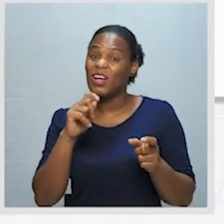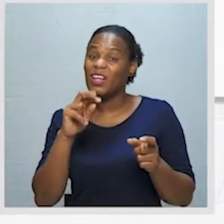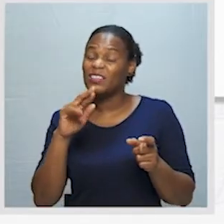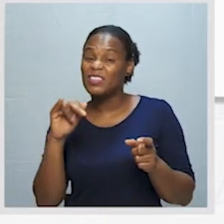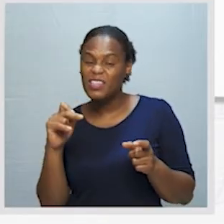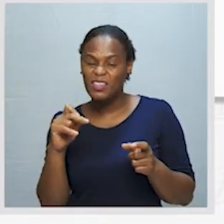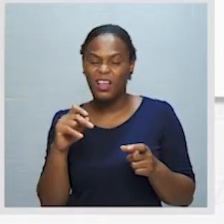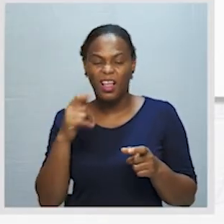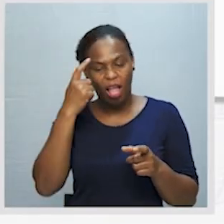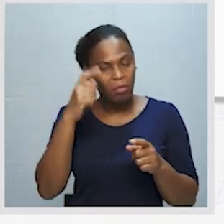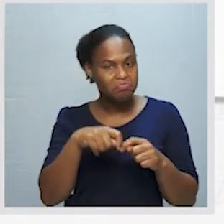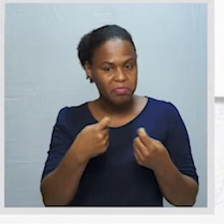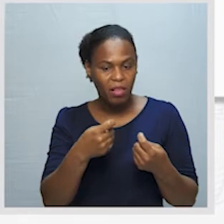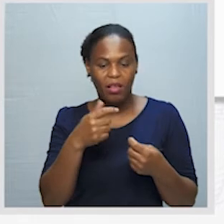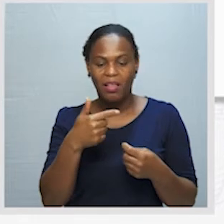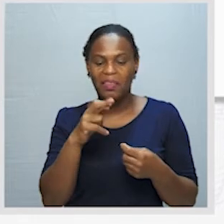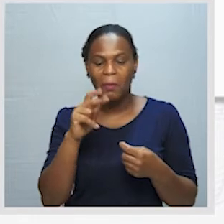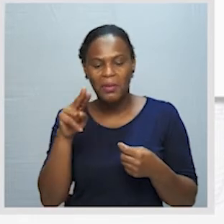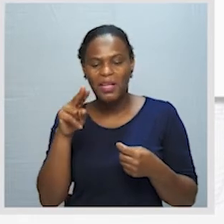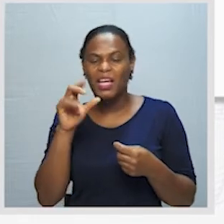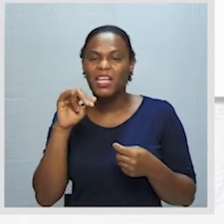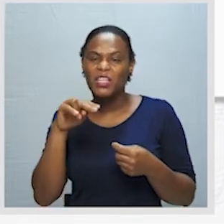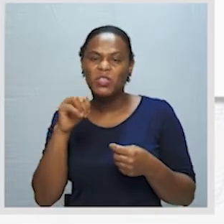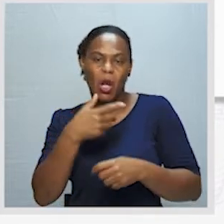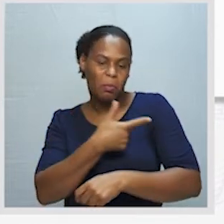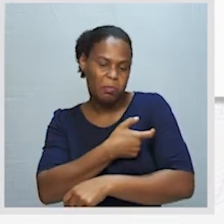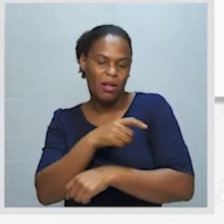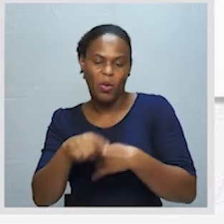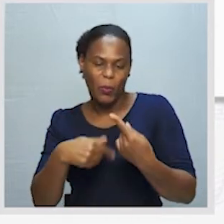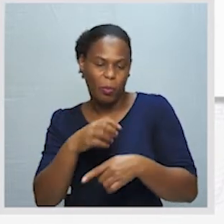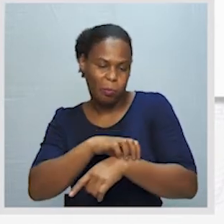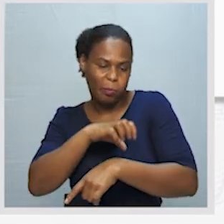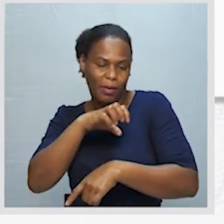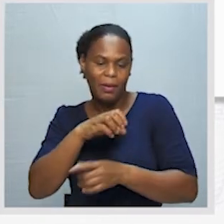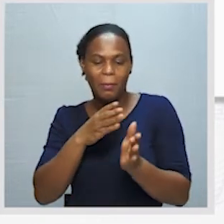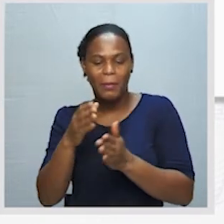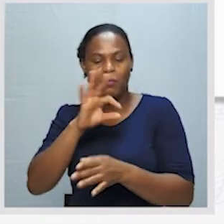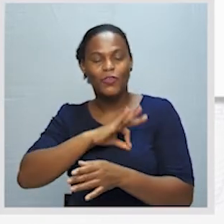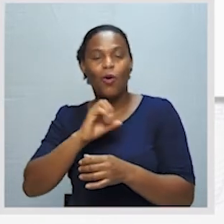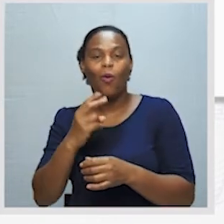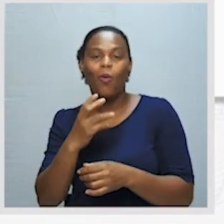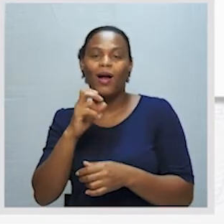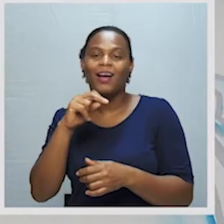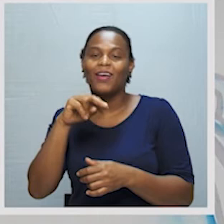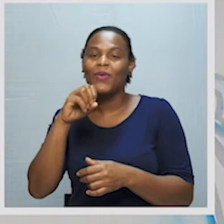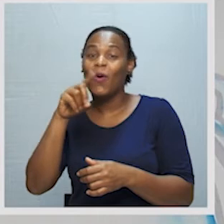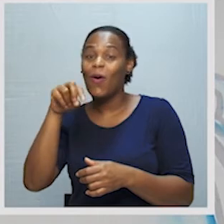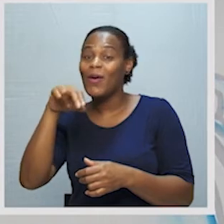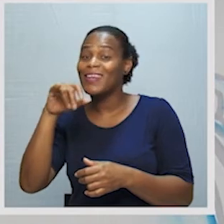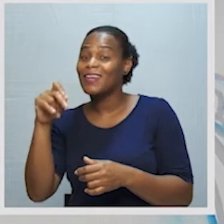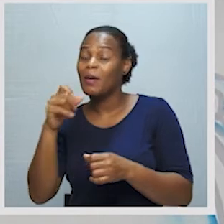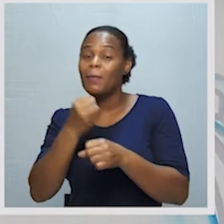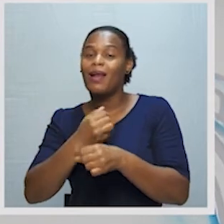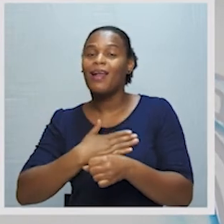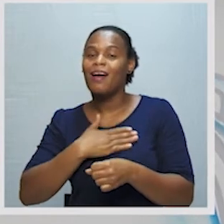Anorexia, traumatismo, insulina, abscesso. A vertente profissional ou canónica, porque